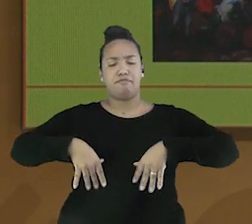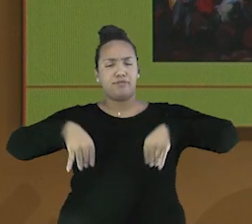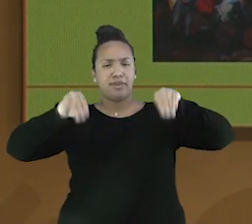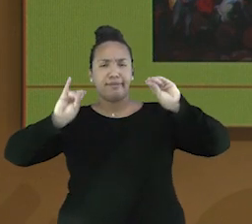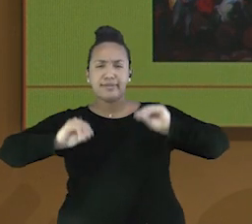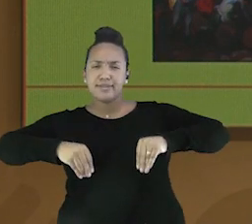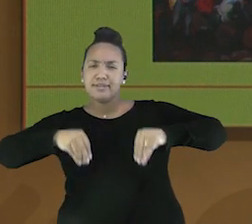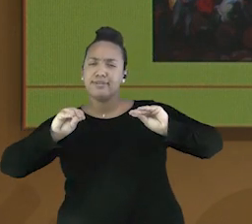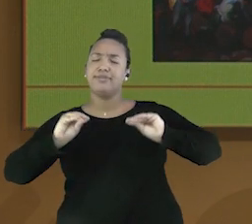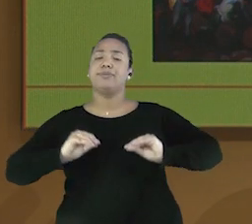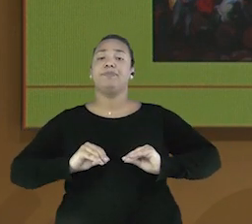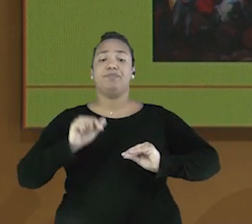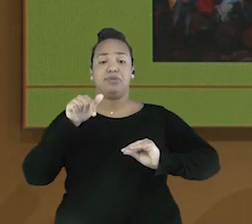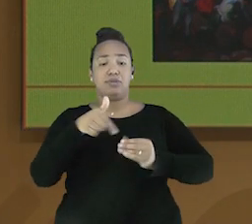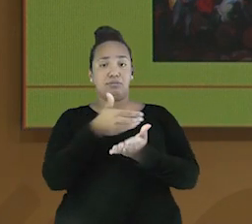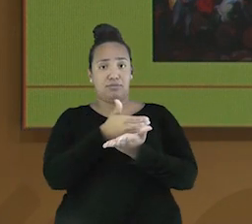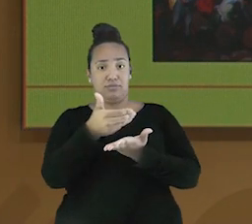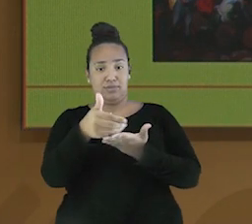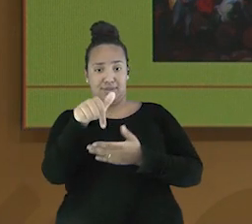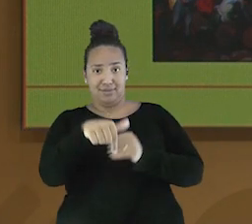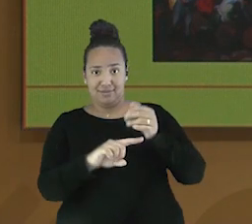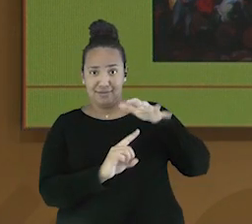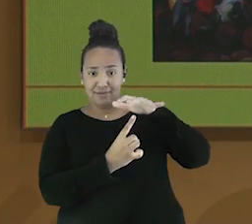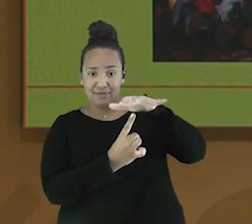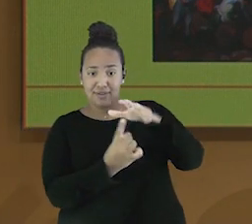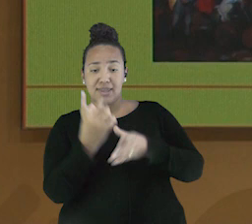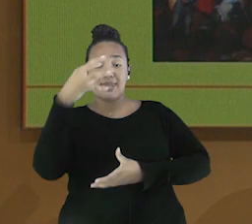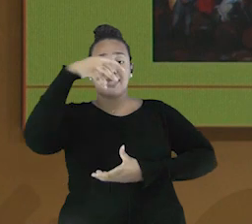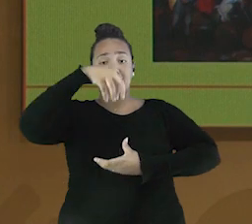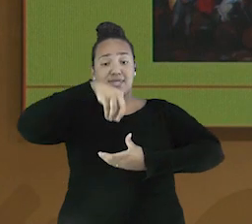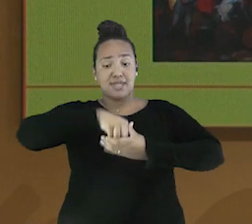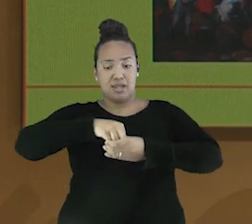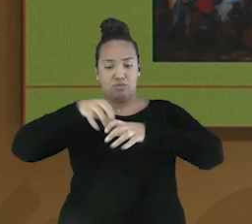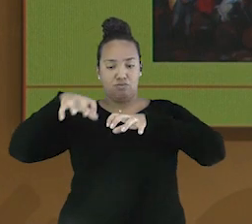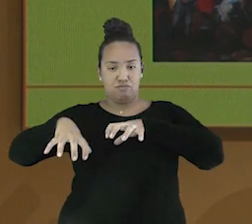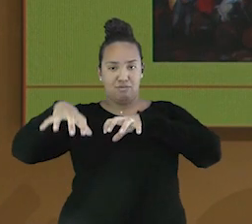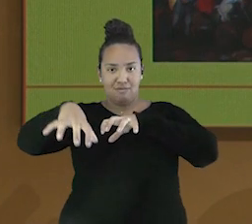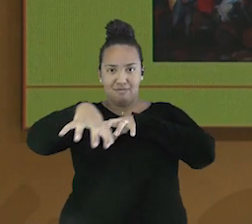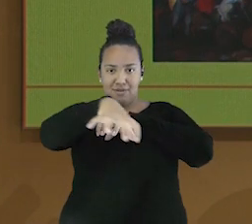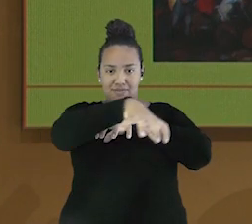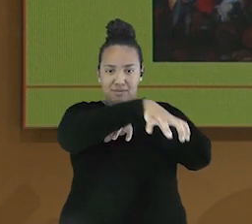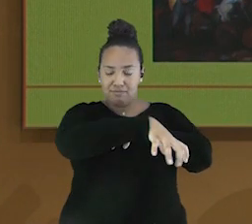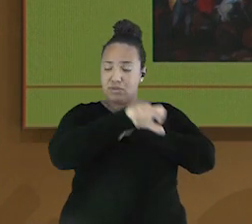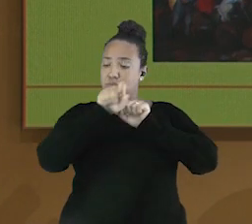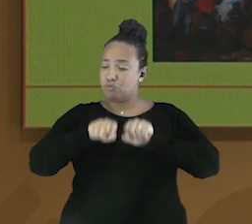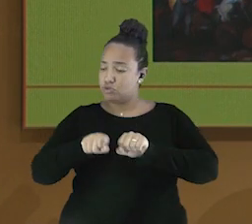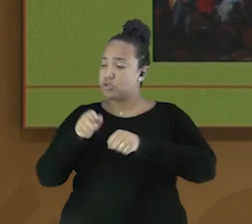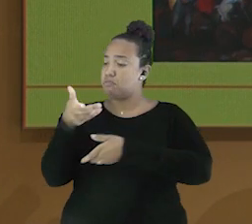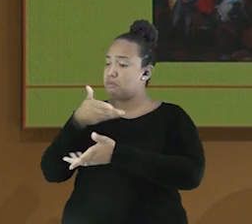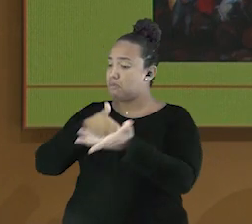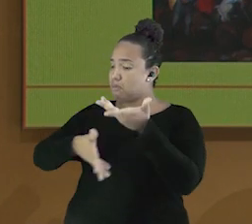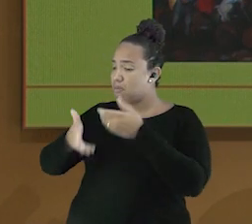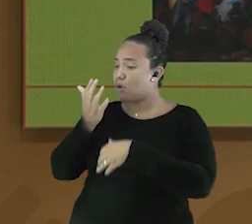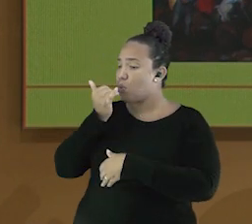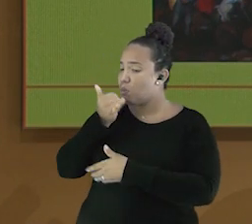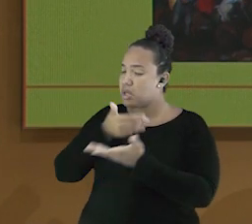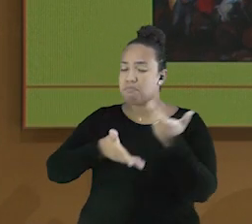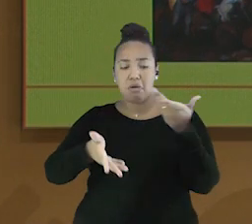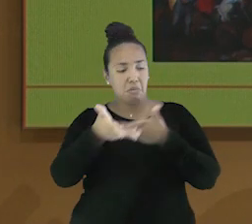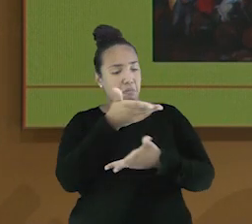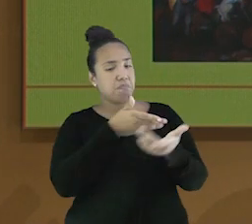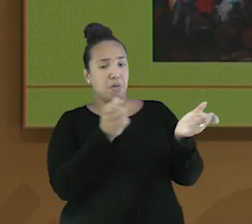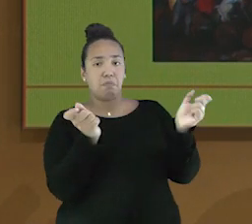E, inicialmente, essas feiras eram feitas dentro dos feudos, onde eles podiam trocar seus excedentes por outros